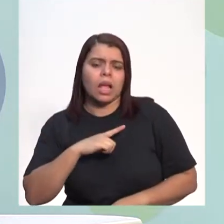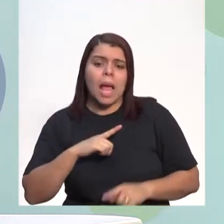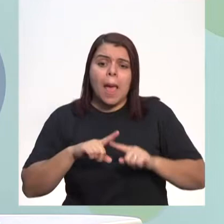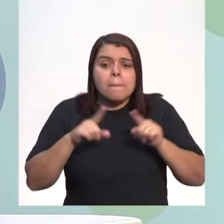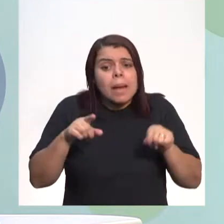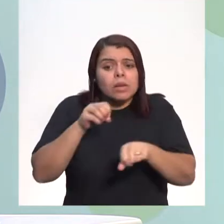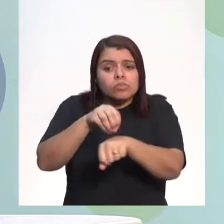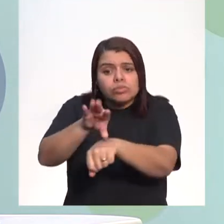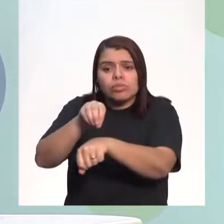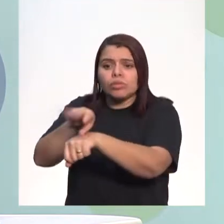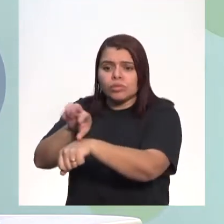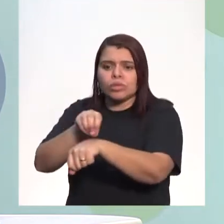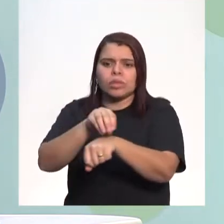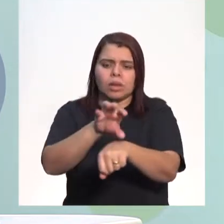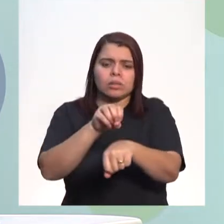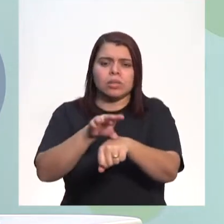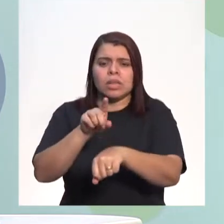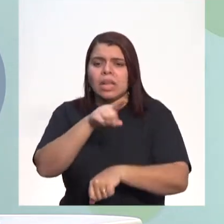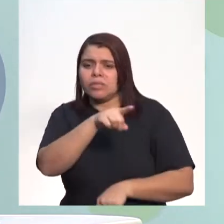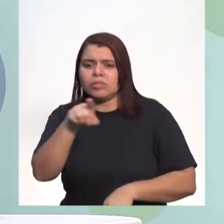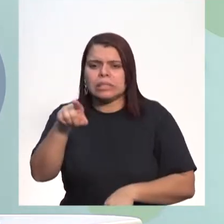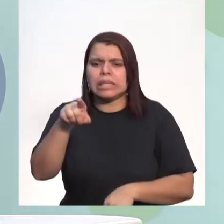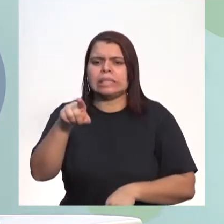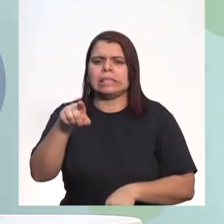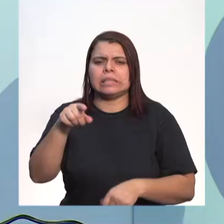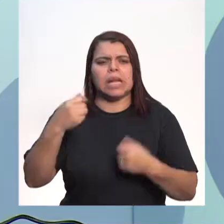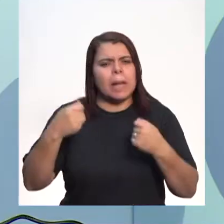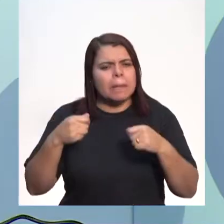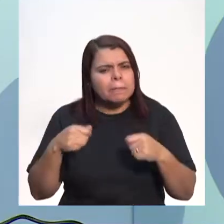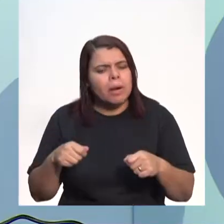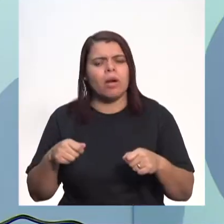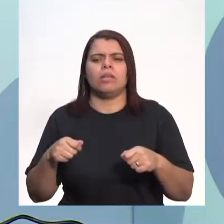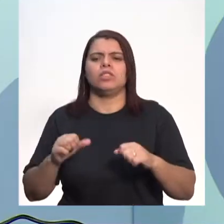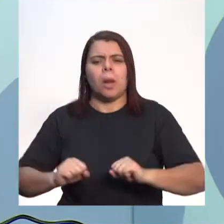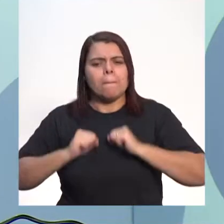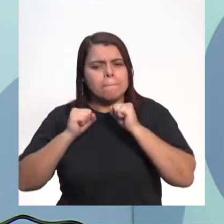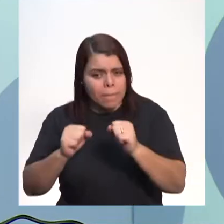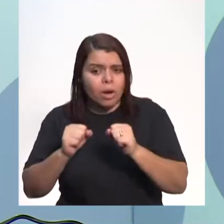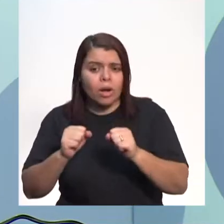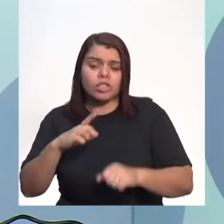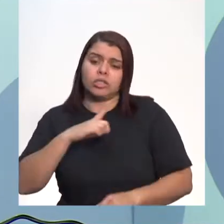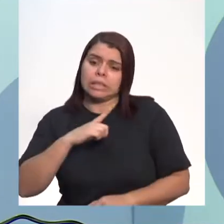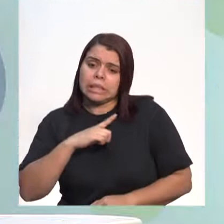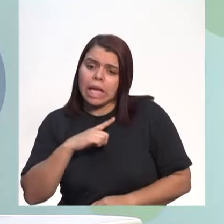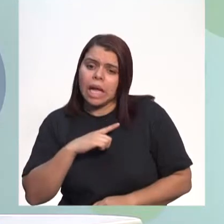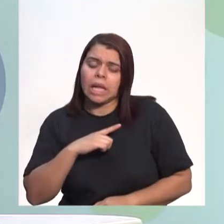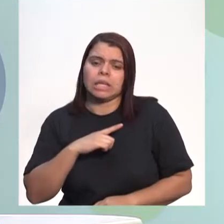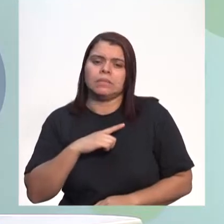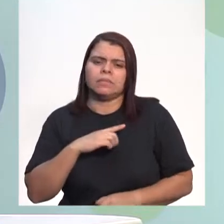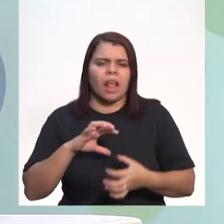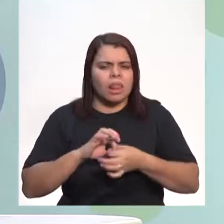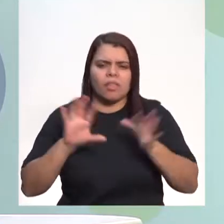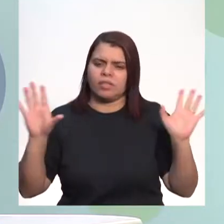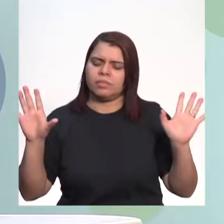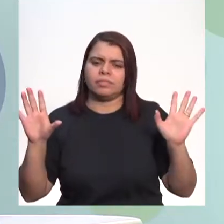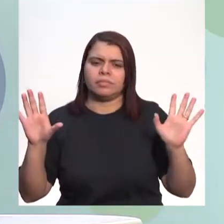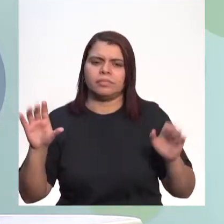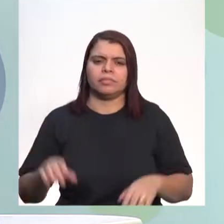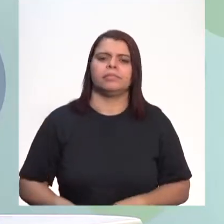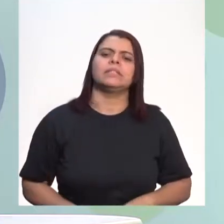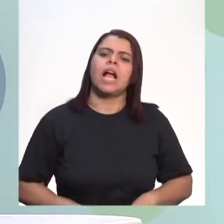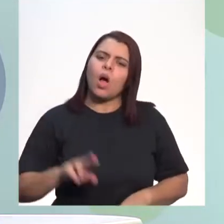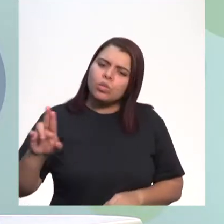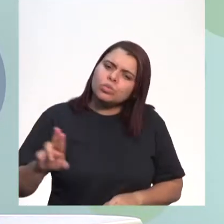sugestão que a gente queria dar, a orientação é exatamente essa. Existe um material rico lá, material que com certeza também pode, deve